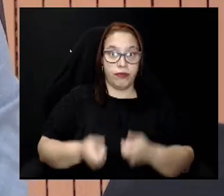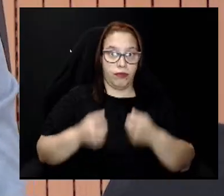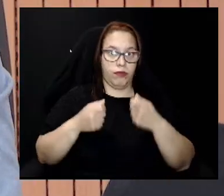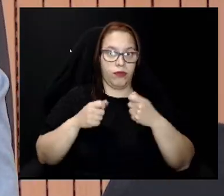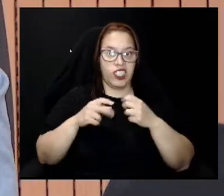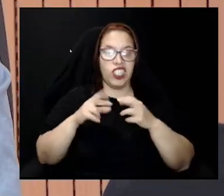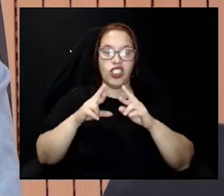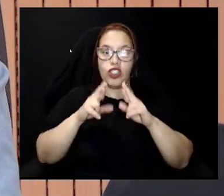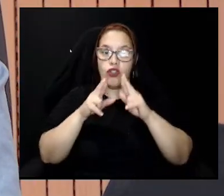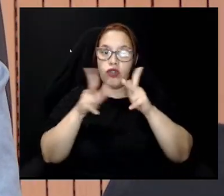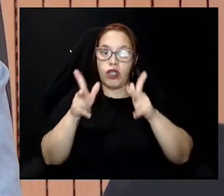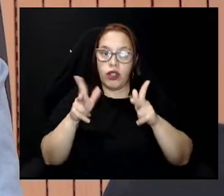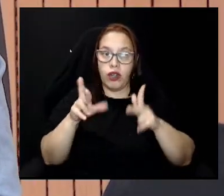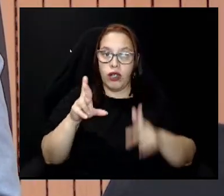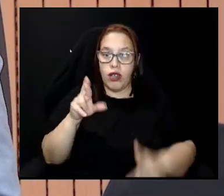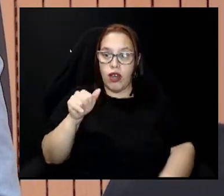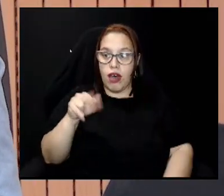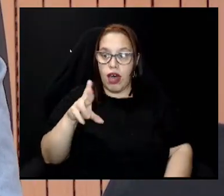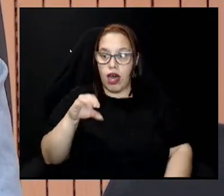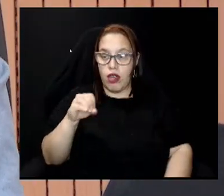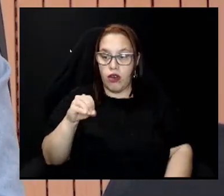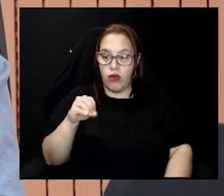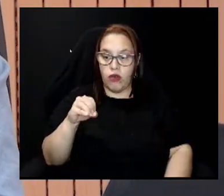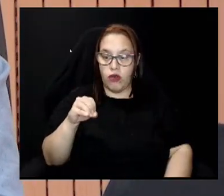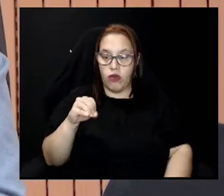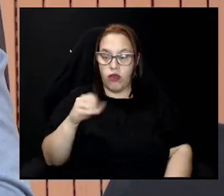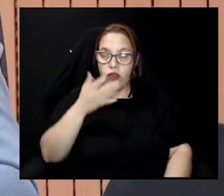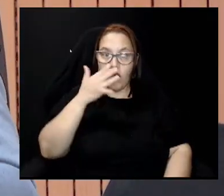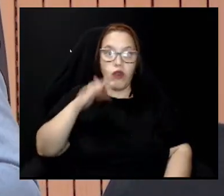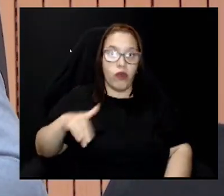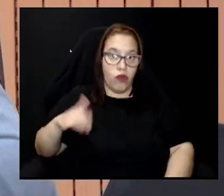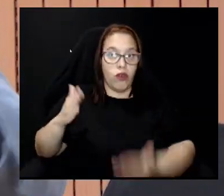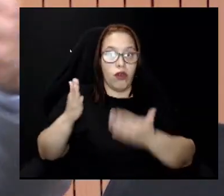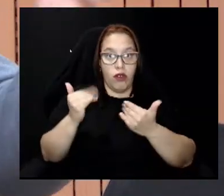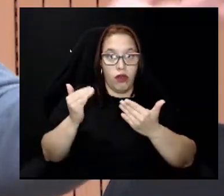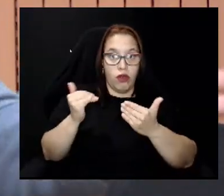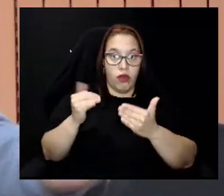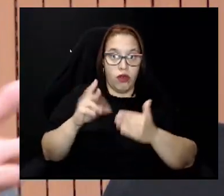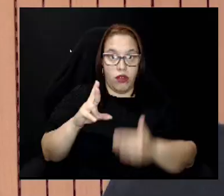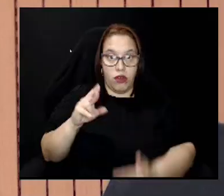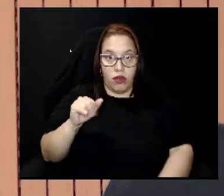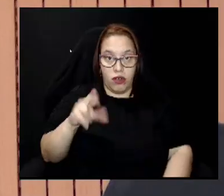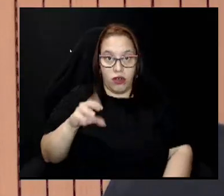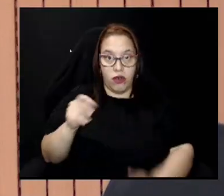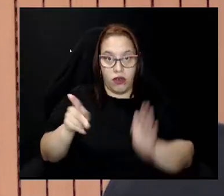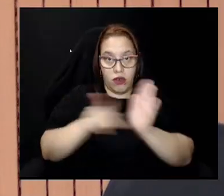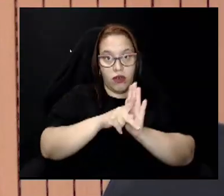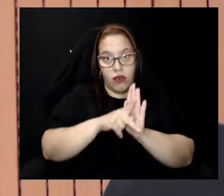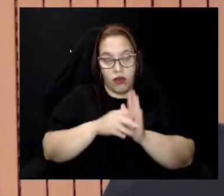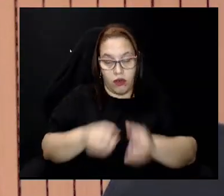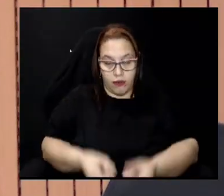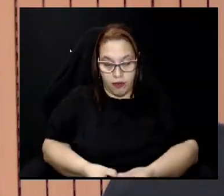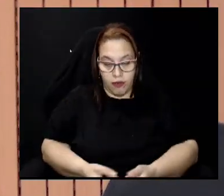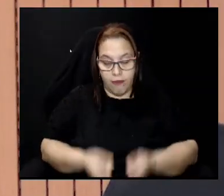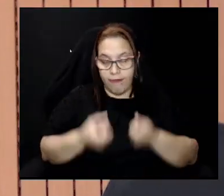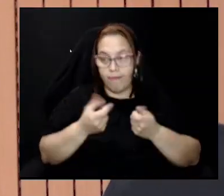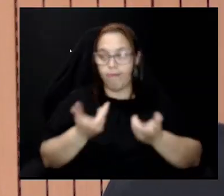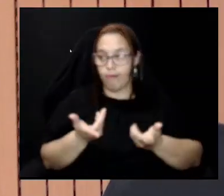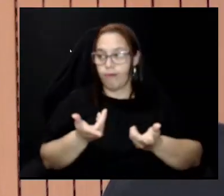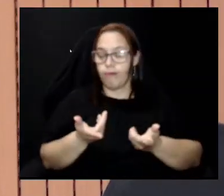cânceres raros, câncer infanto-juvenil, cânceres raros como o próprio câncer do ovário, né? Então,